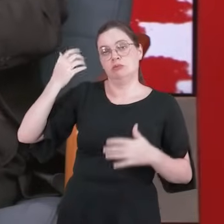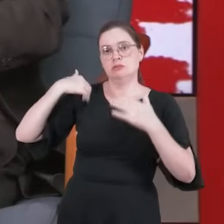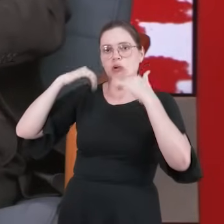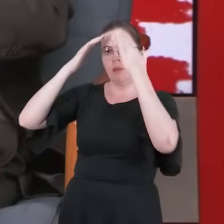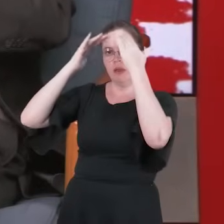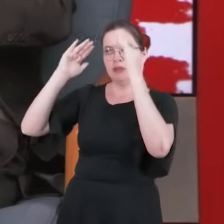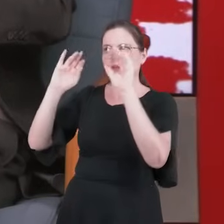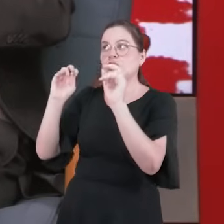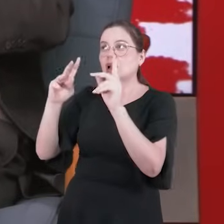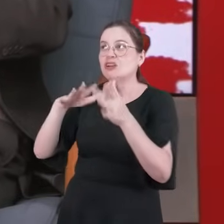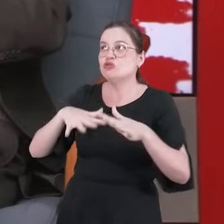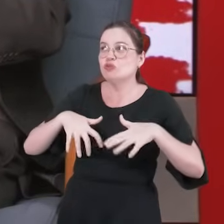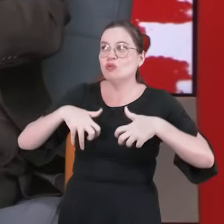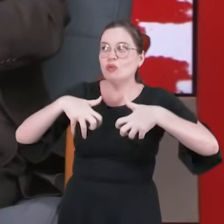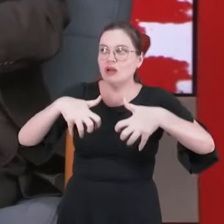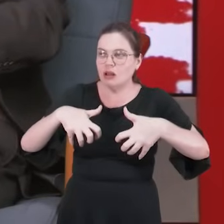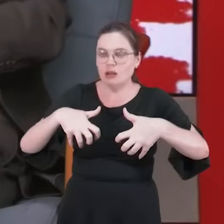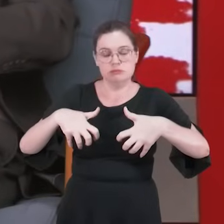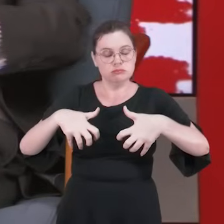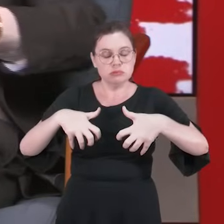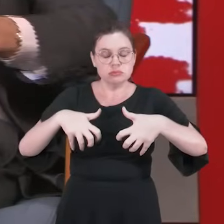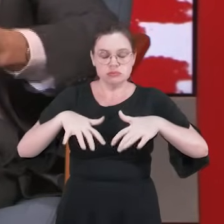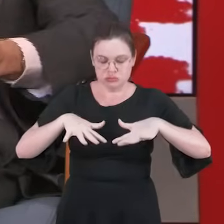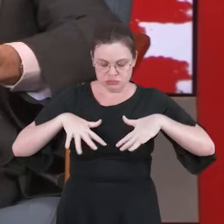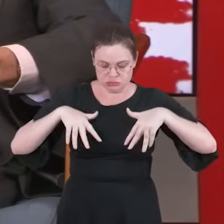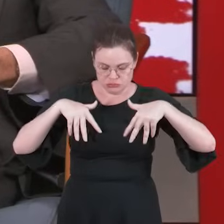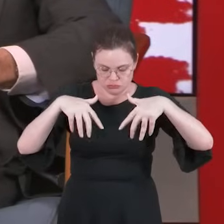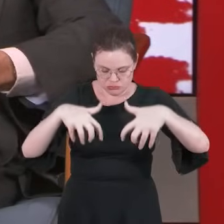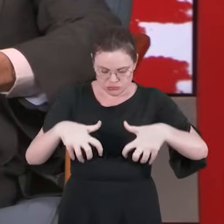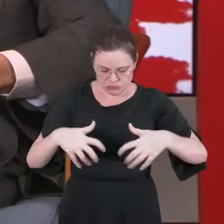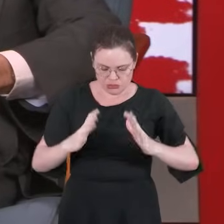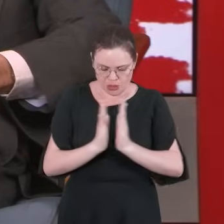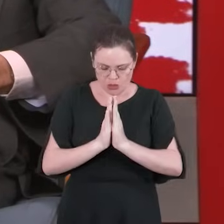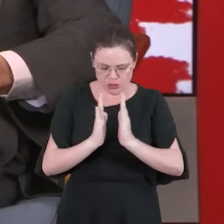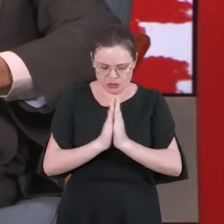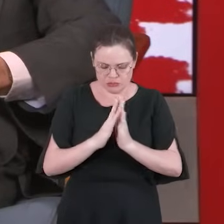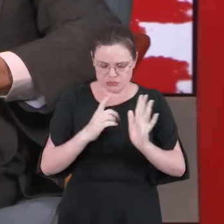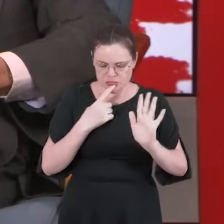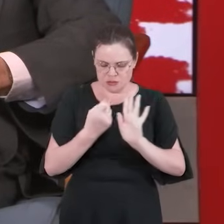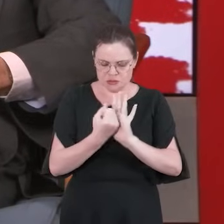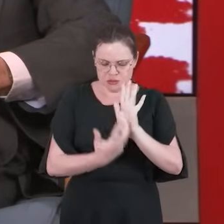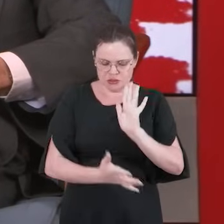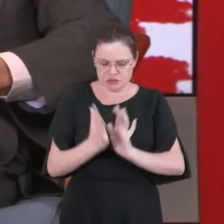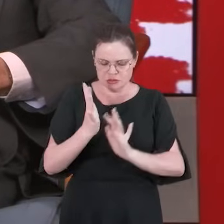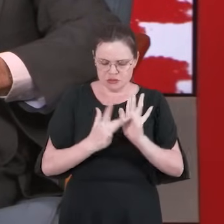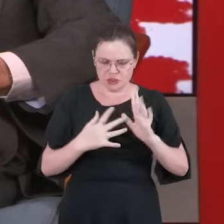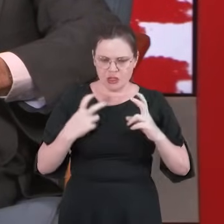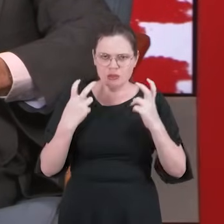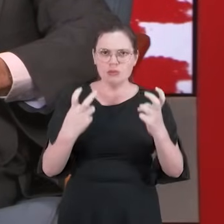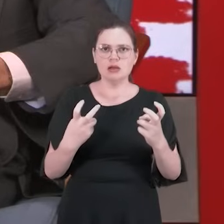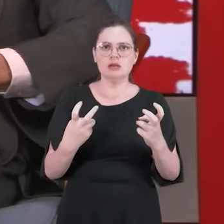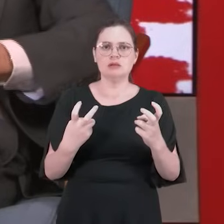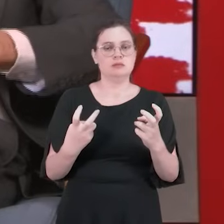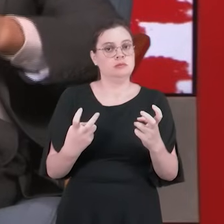a orientação. A igreja de joelhos, clamando pelo sangue de Jesus.